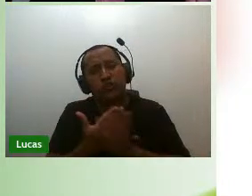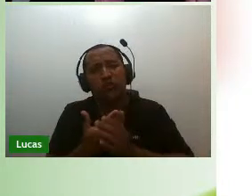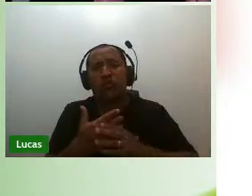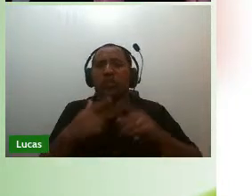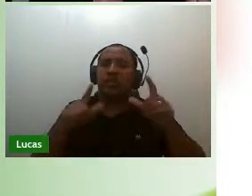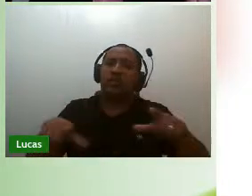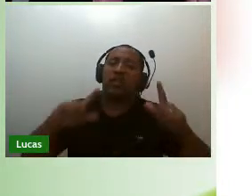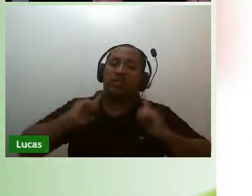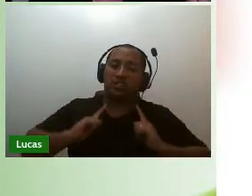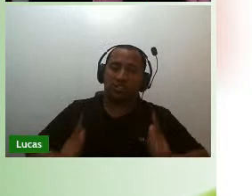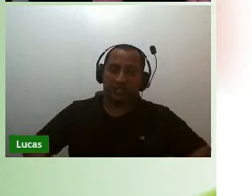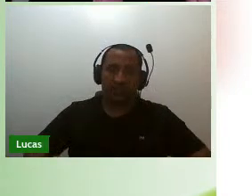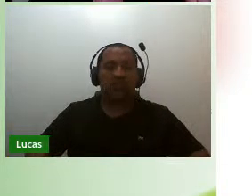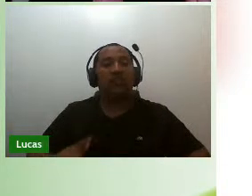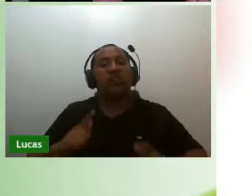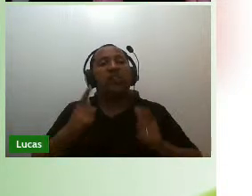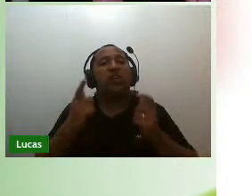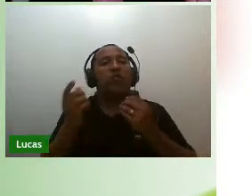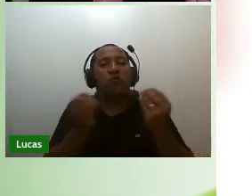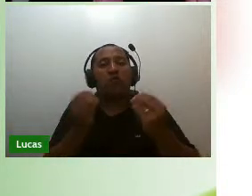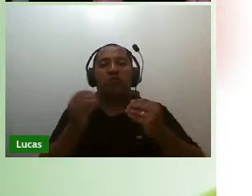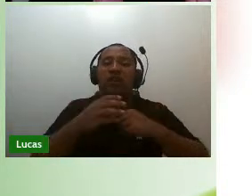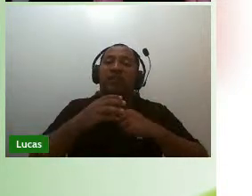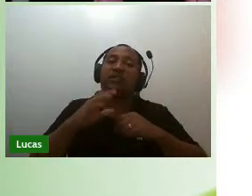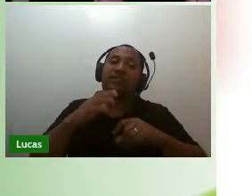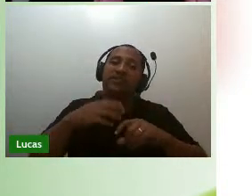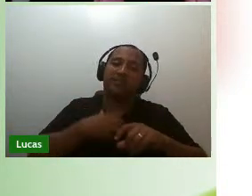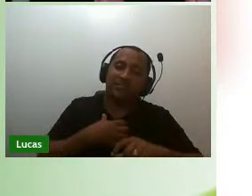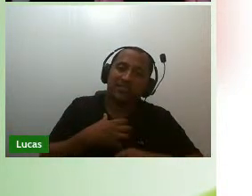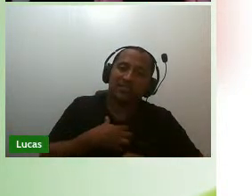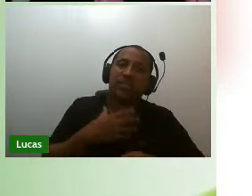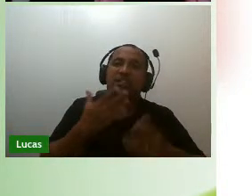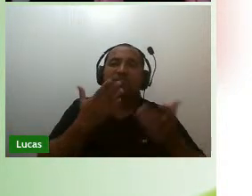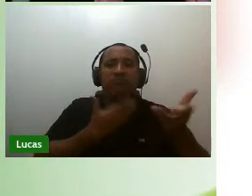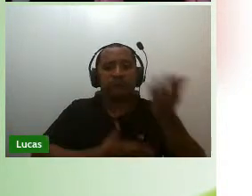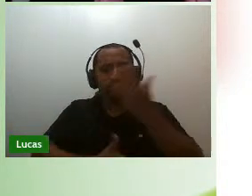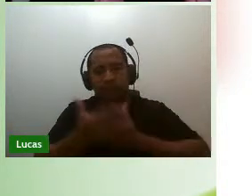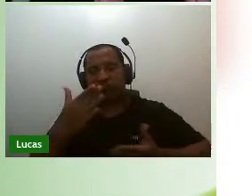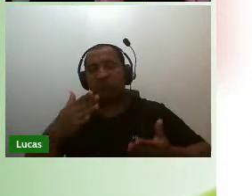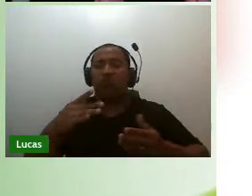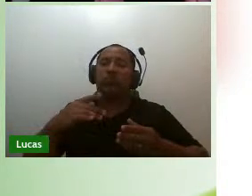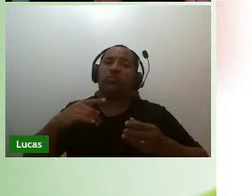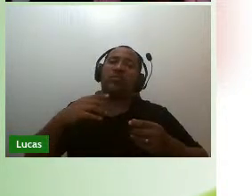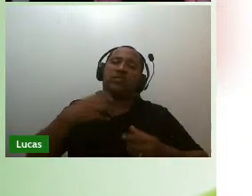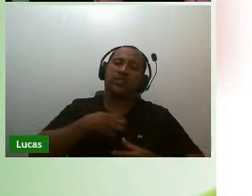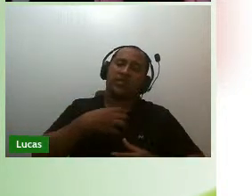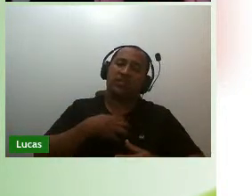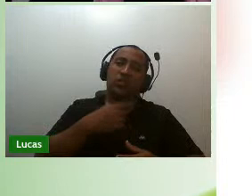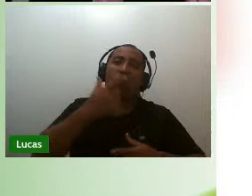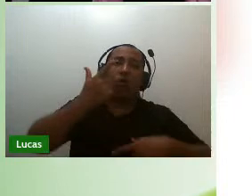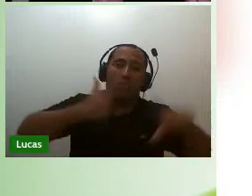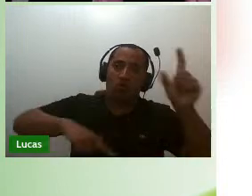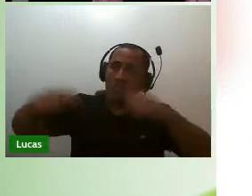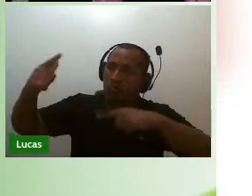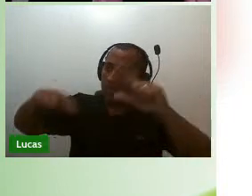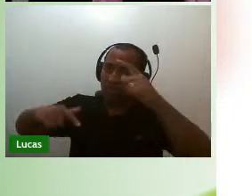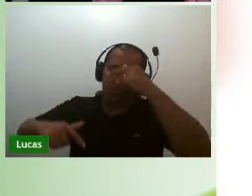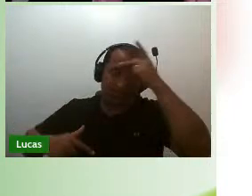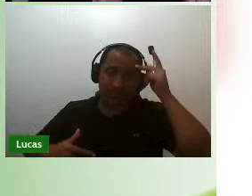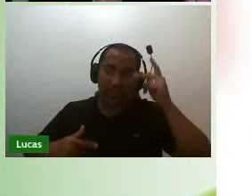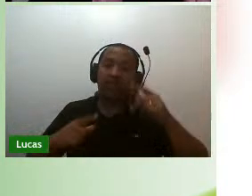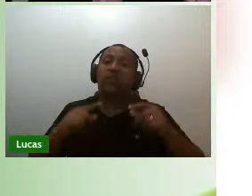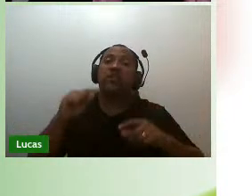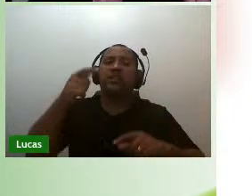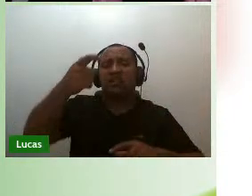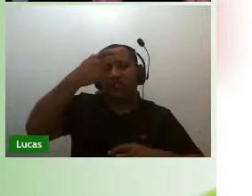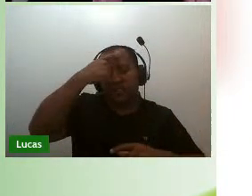gestão. O componente afetivo se baseia na partilha, na compreensão dos estados emocionais dos outros. O componente